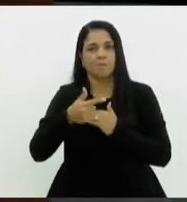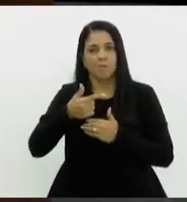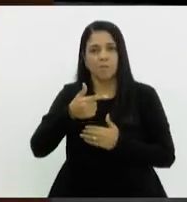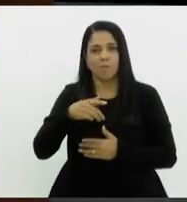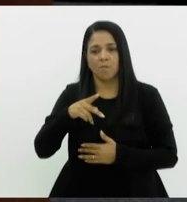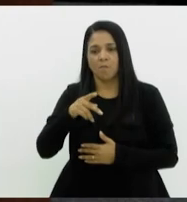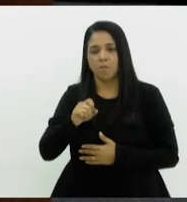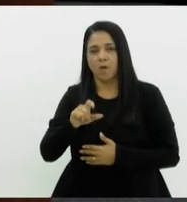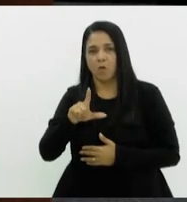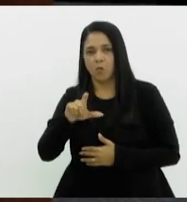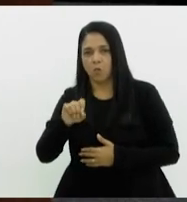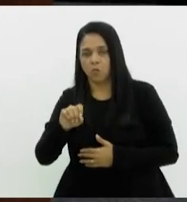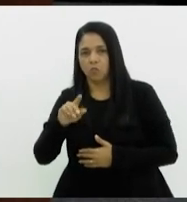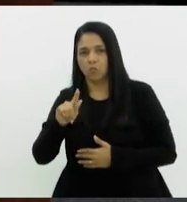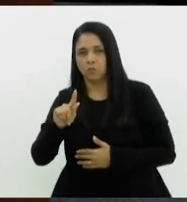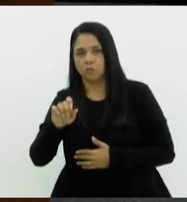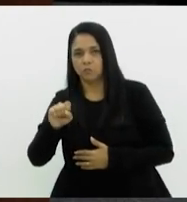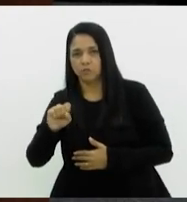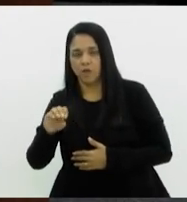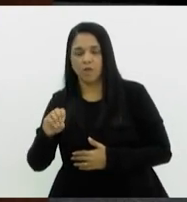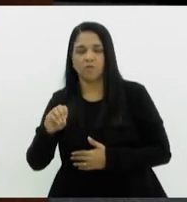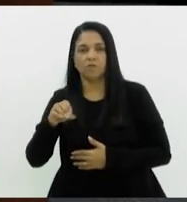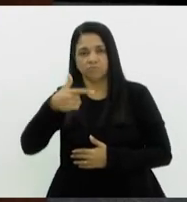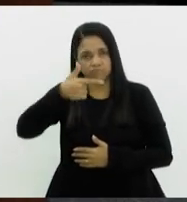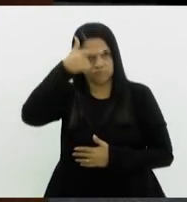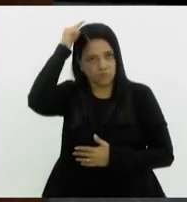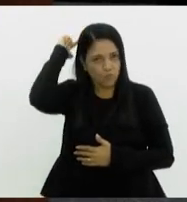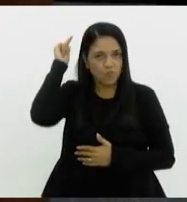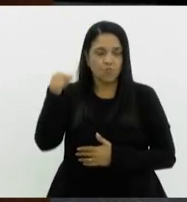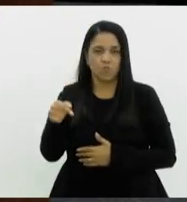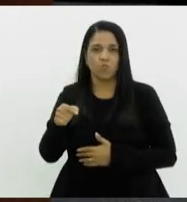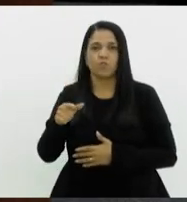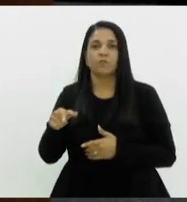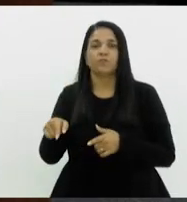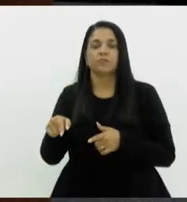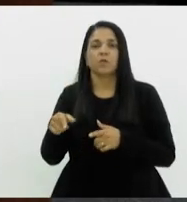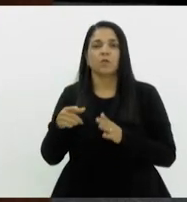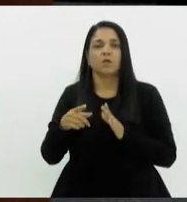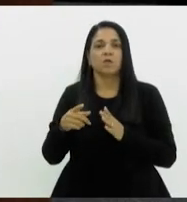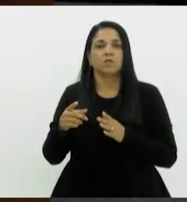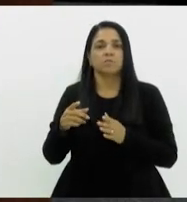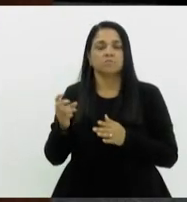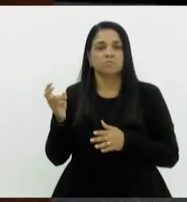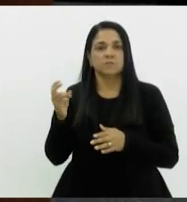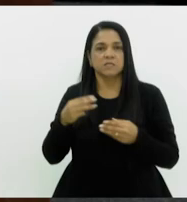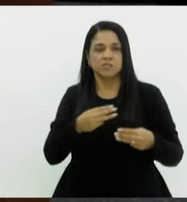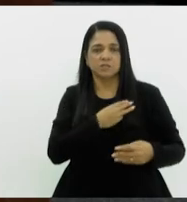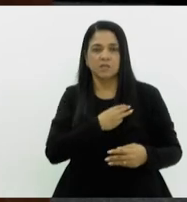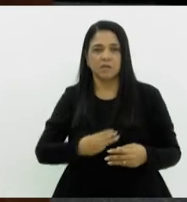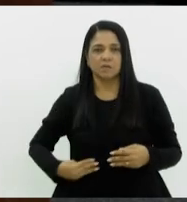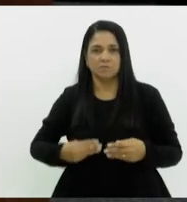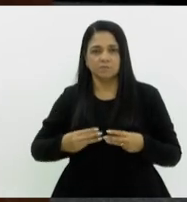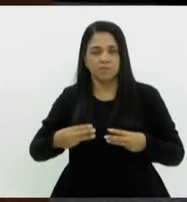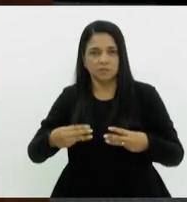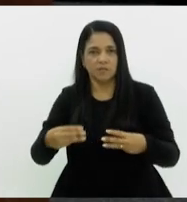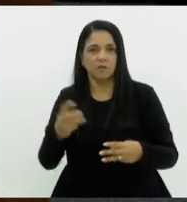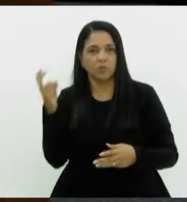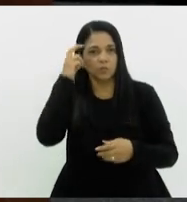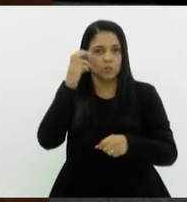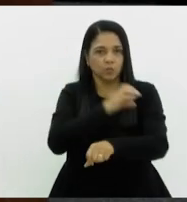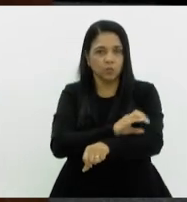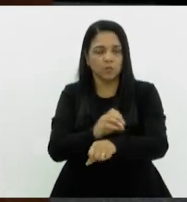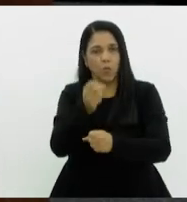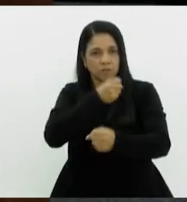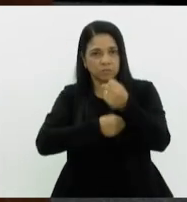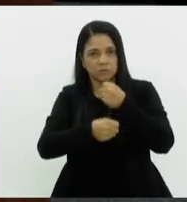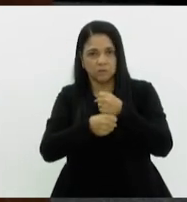O Ministério da Cultura, o governo federal, aportou no ano passado cerca de 132 milhões